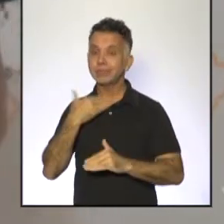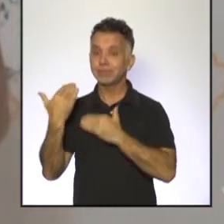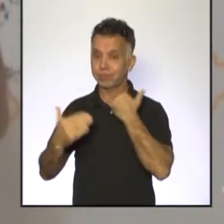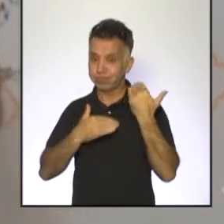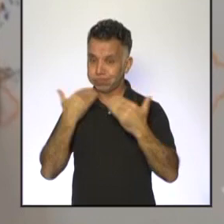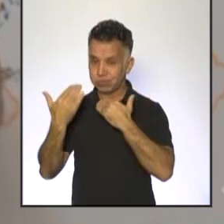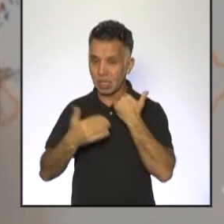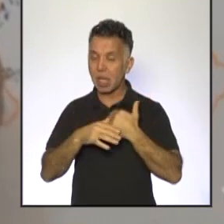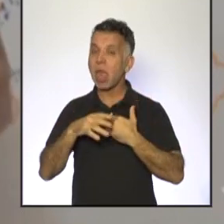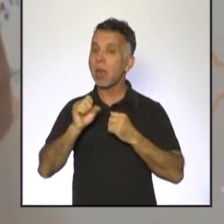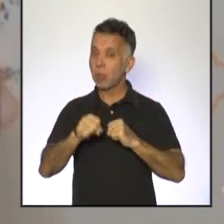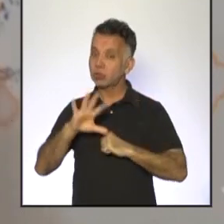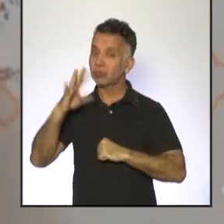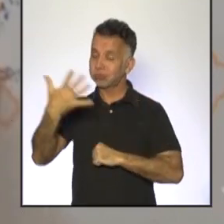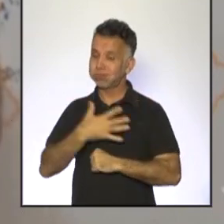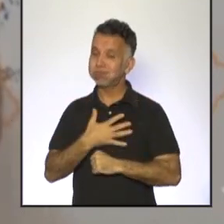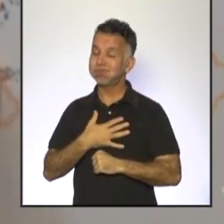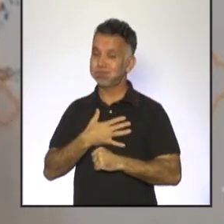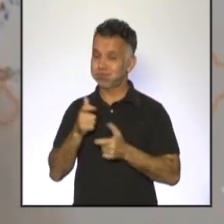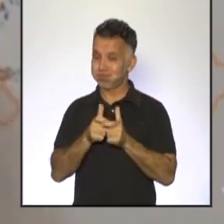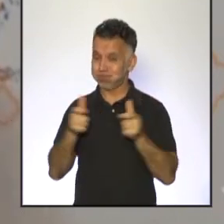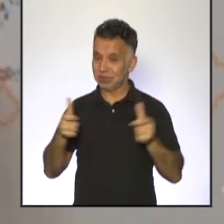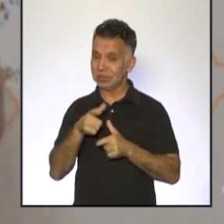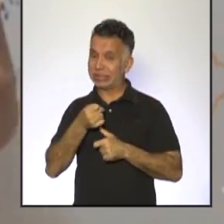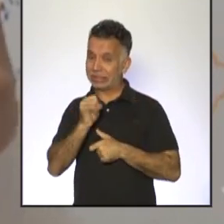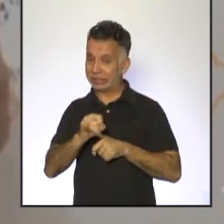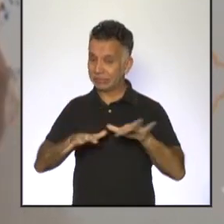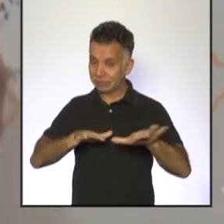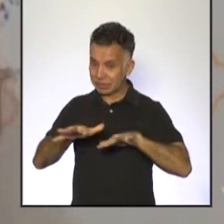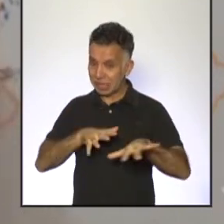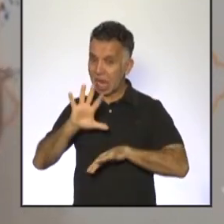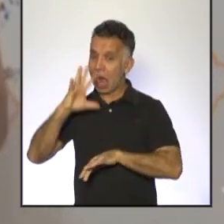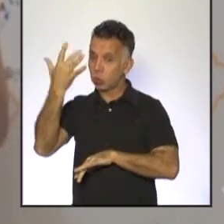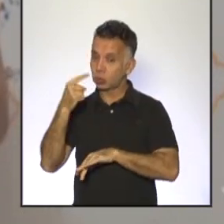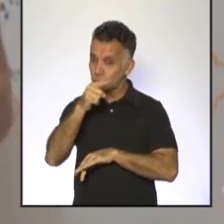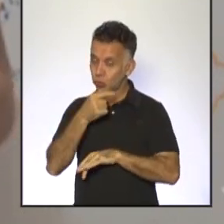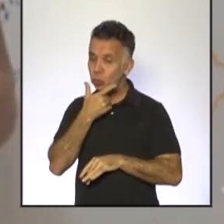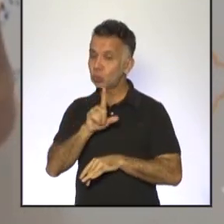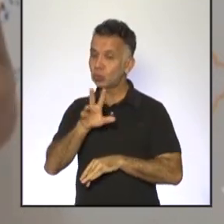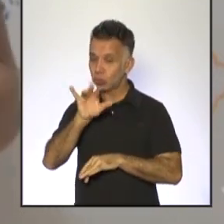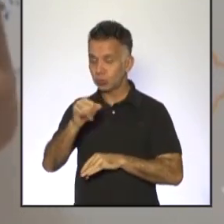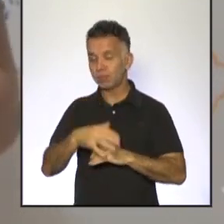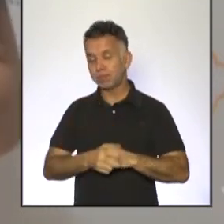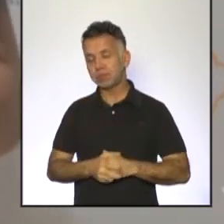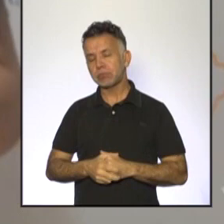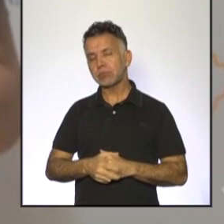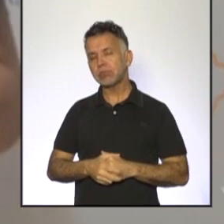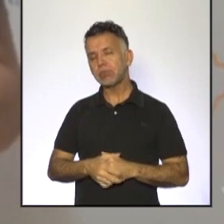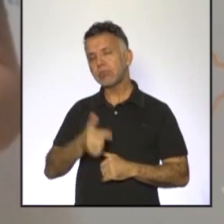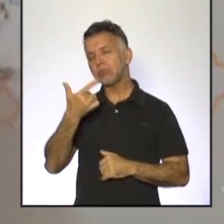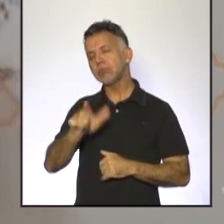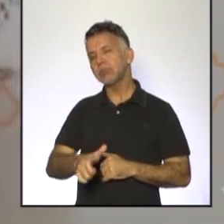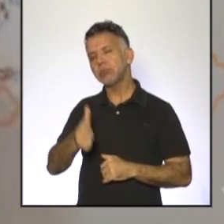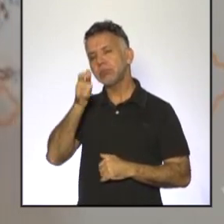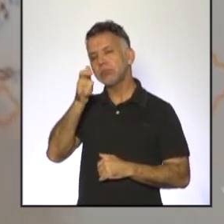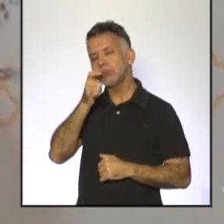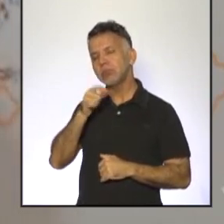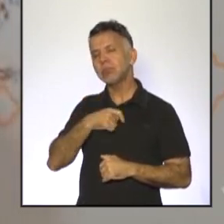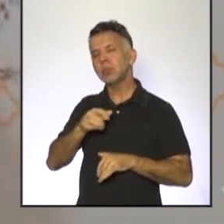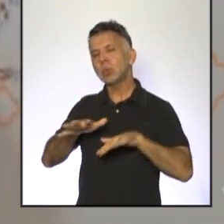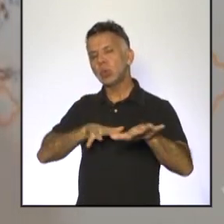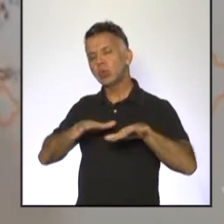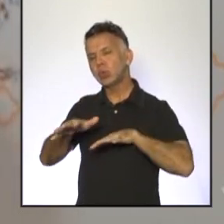em potencial é altíssima para o Big One quando ele chegar lá. Um outro ponto muito interessante é que aquele